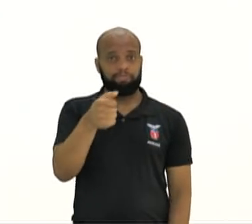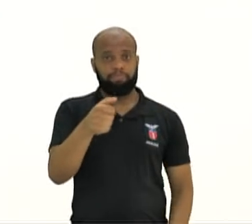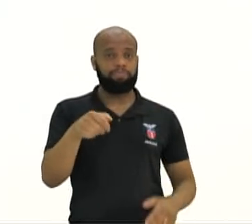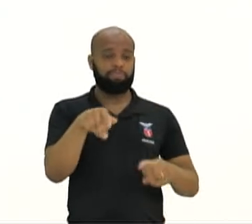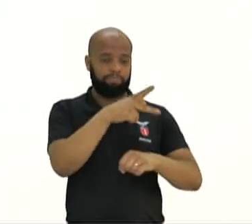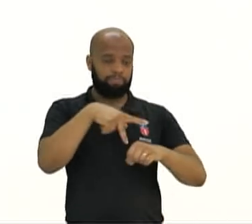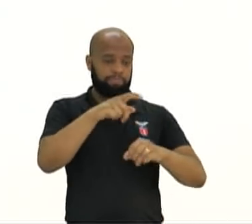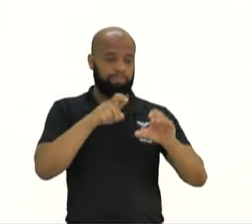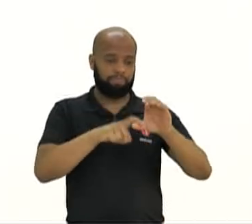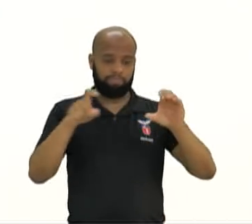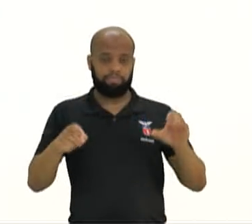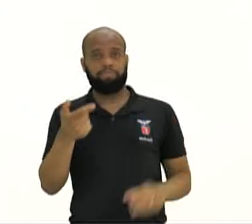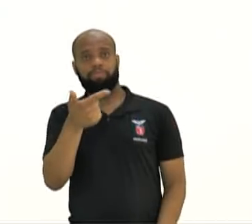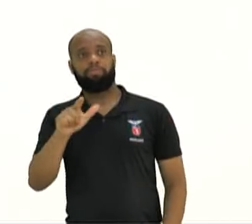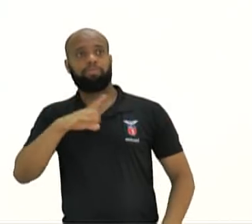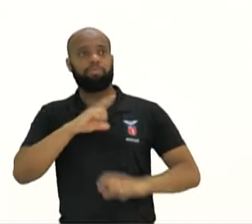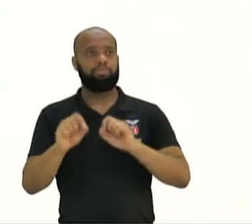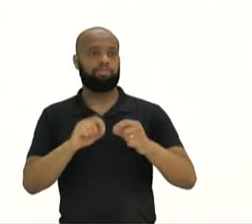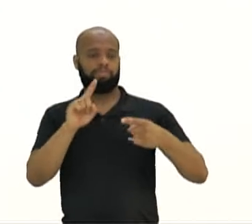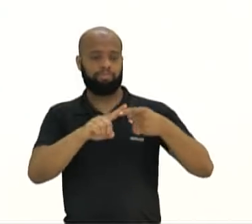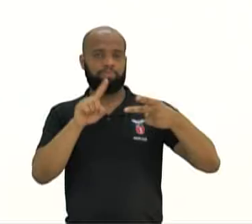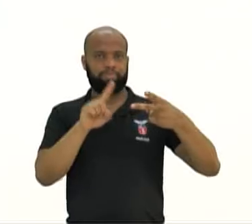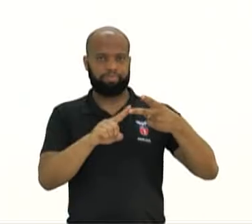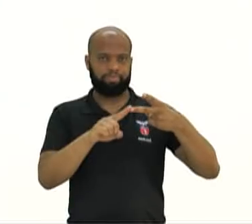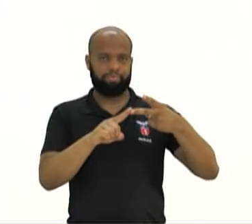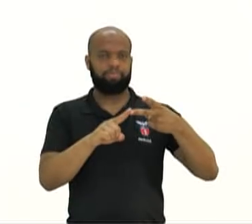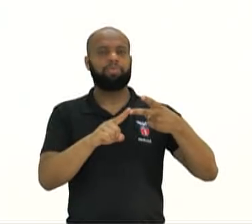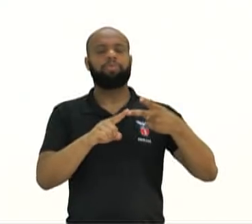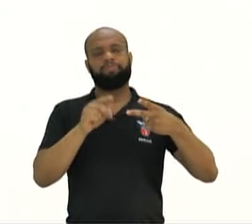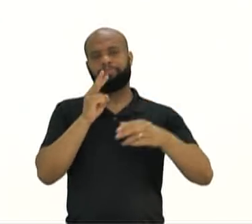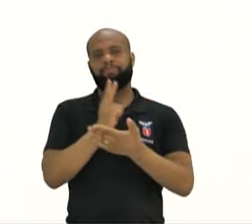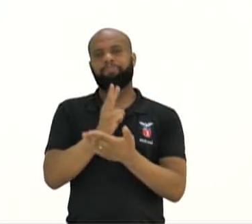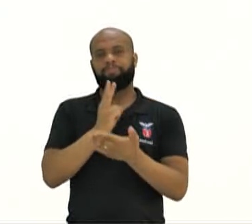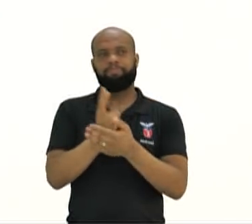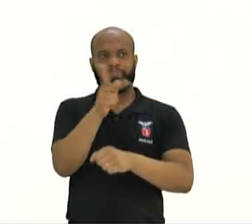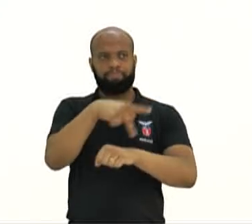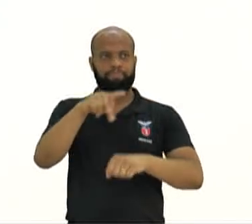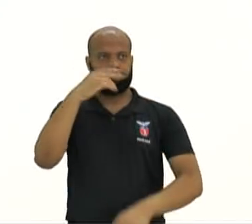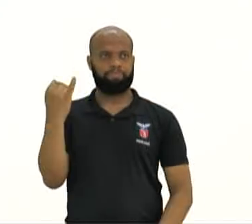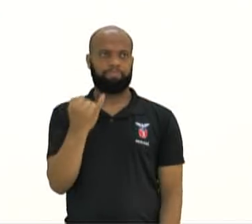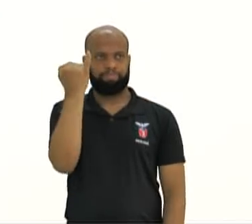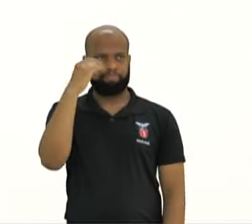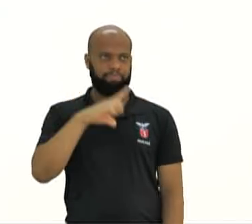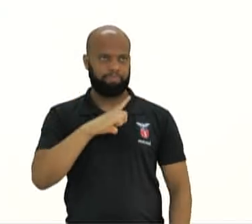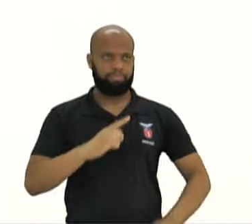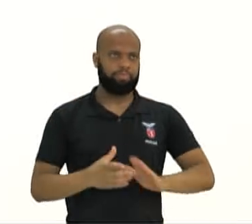independentes. Aí, novamente, o destaque é Austrália e Nova Zelândia.